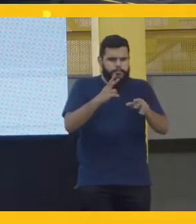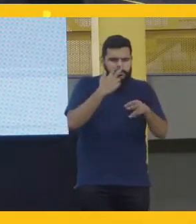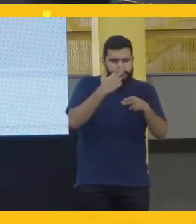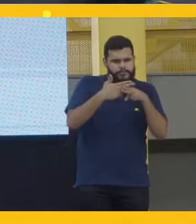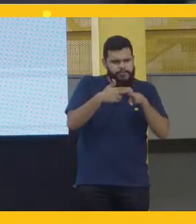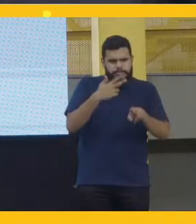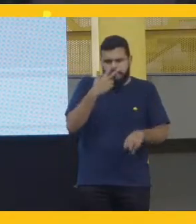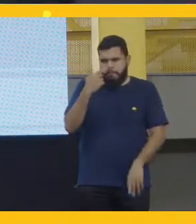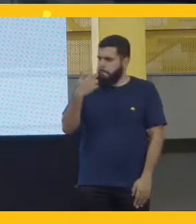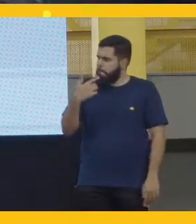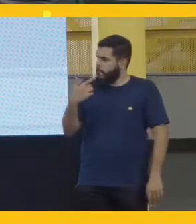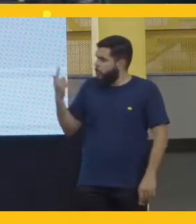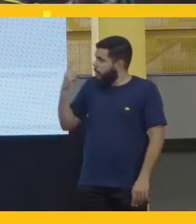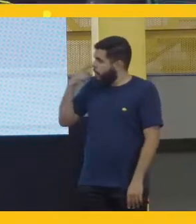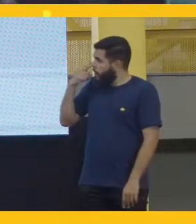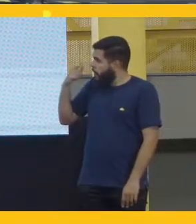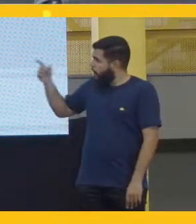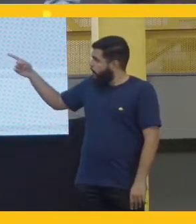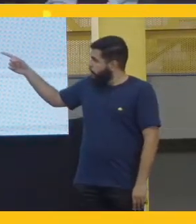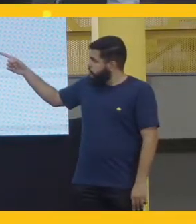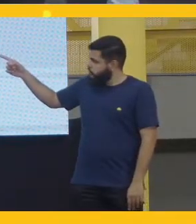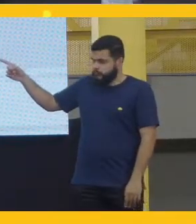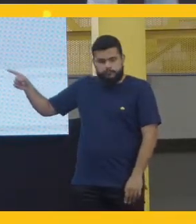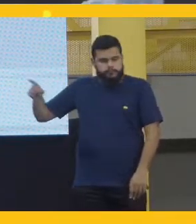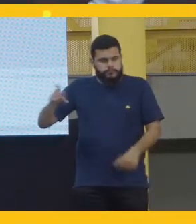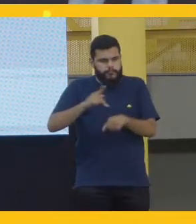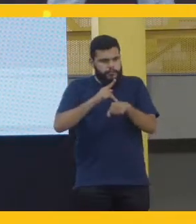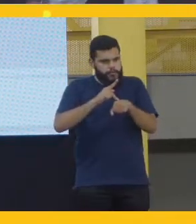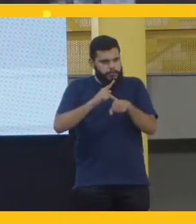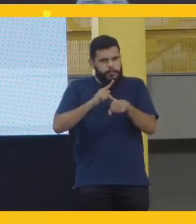está vendo aqui é um preto fosco perfeito.